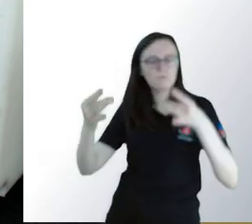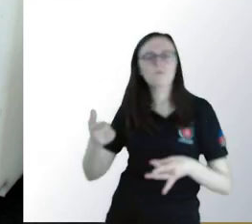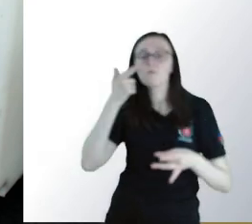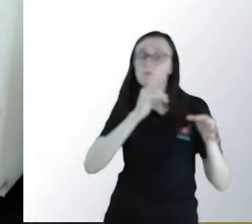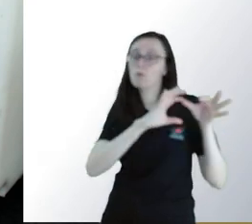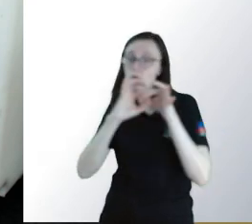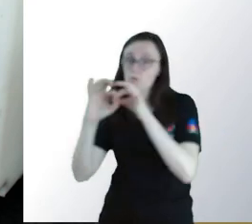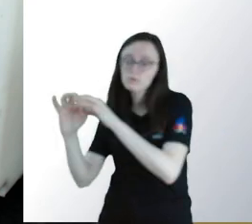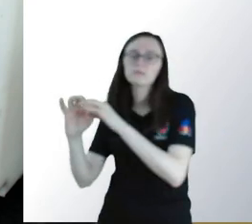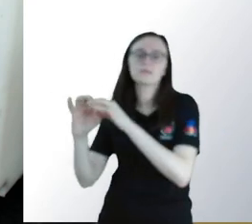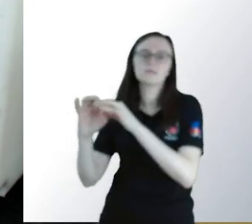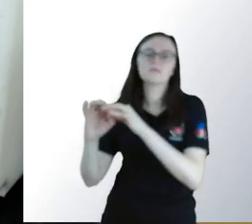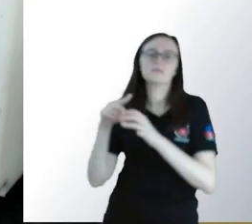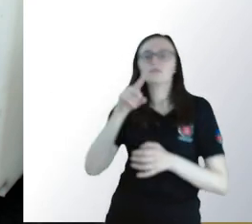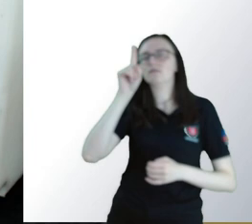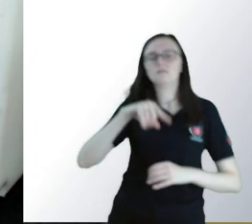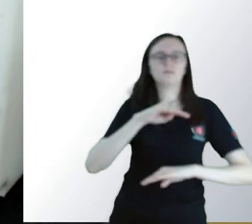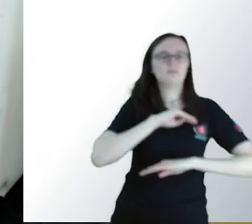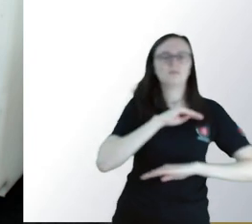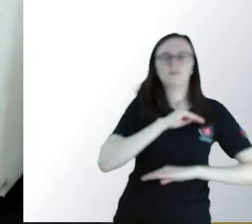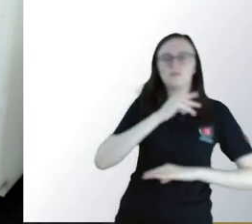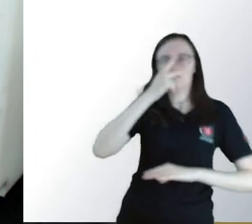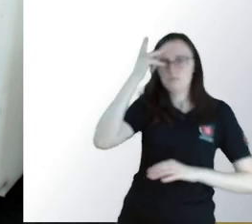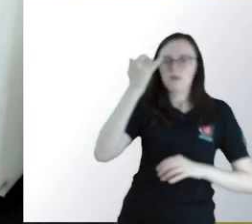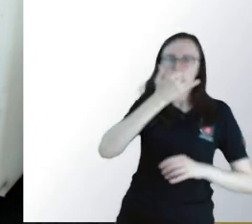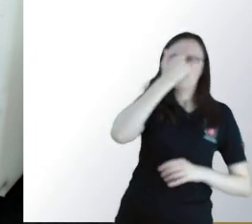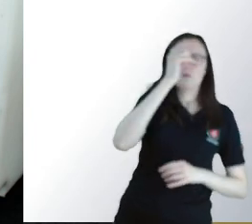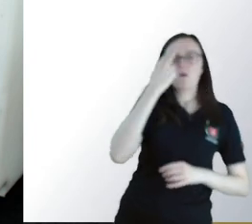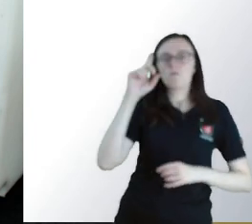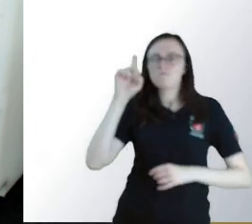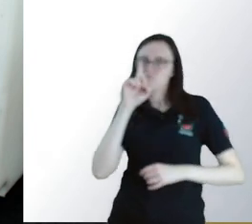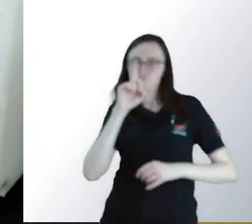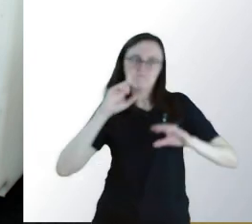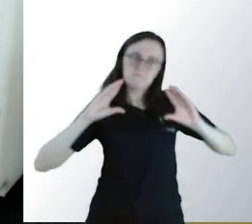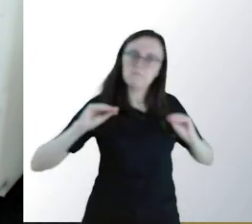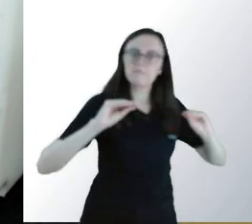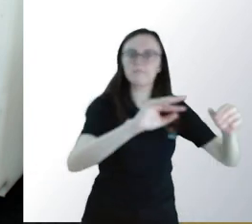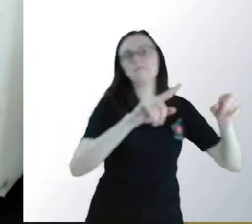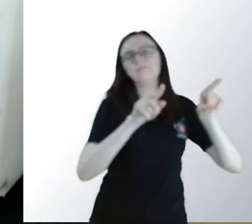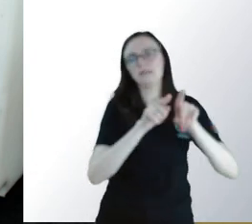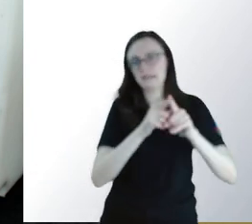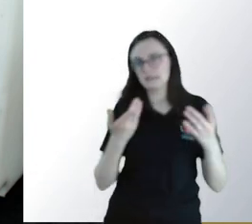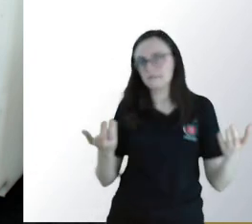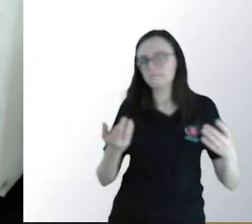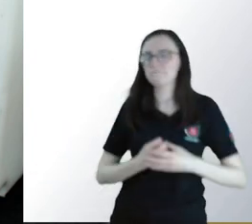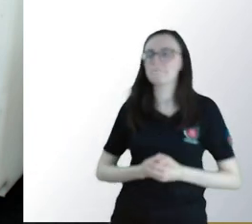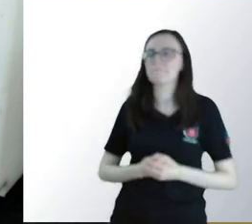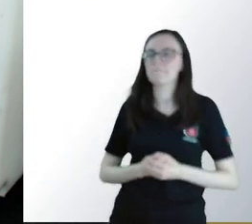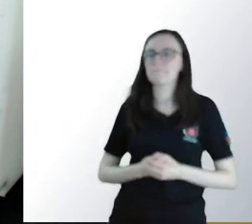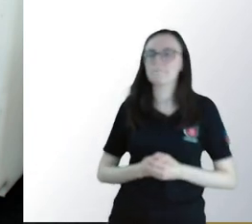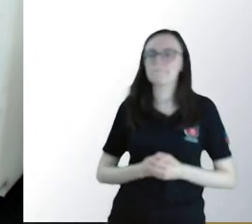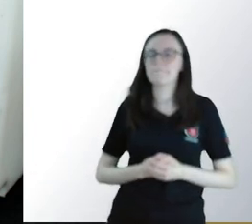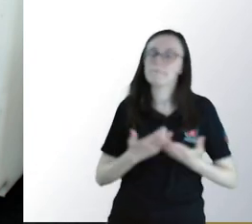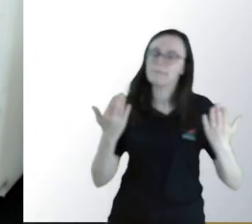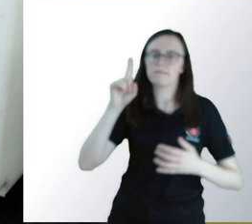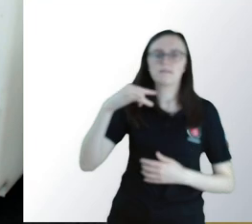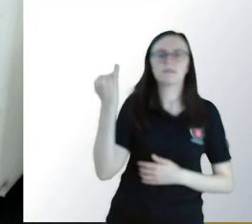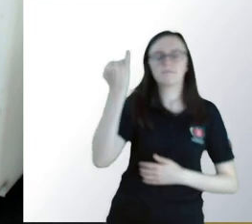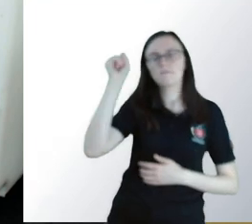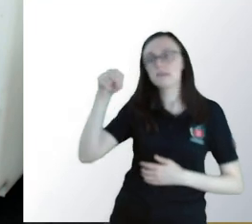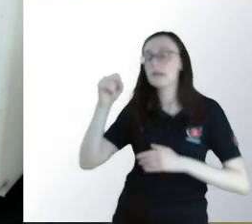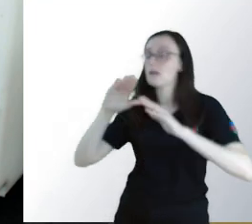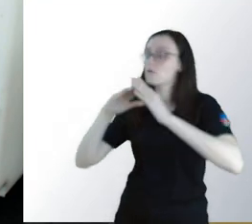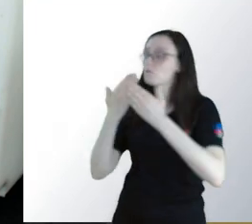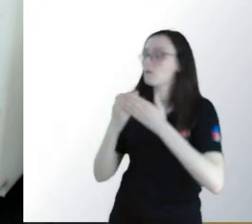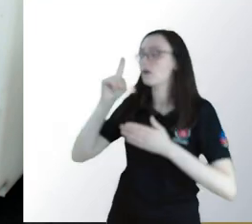contextualizar, seja a situação da vítima e seja a situação desse agressor. Né, desse infrator, na verdade. Então, é importante assim, a